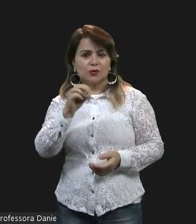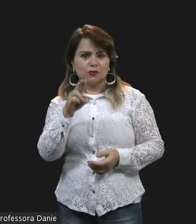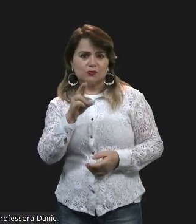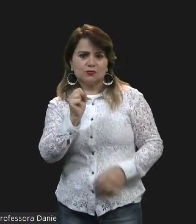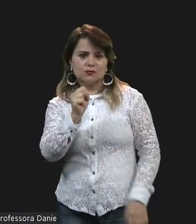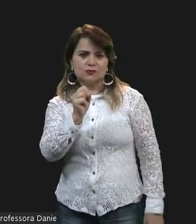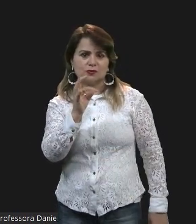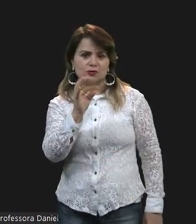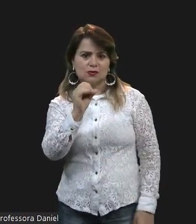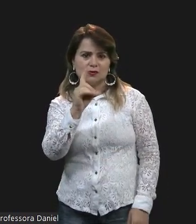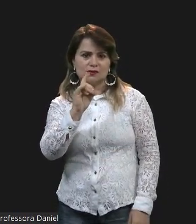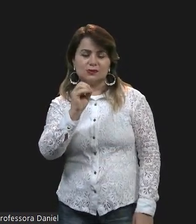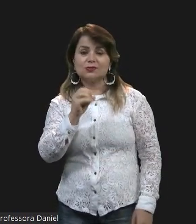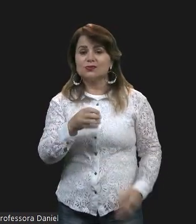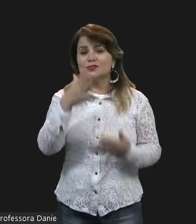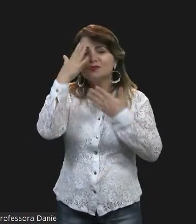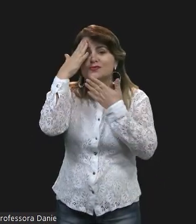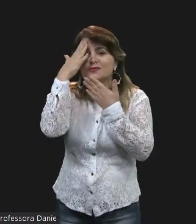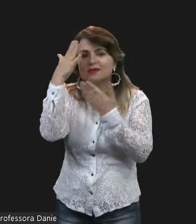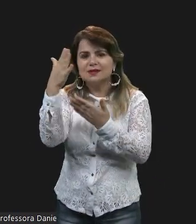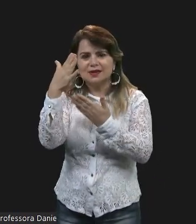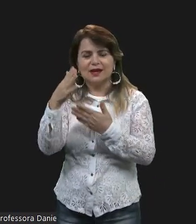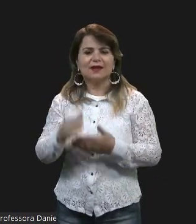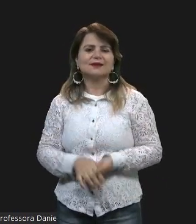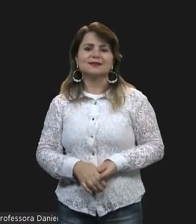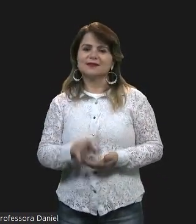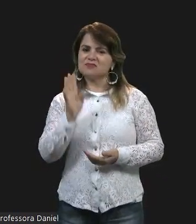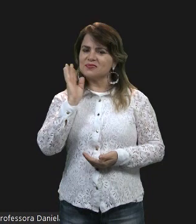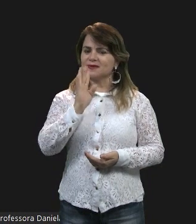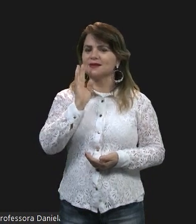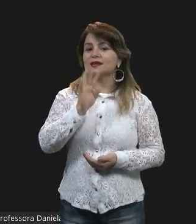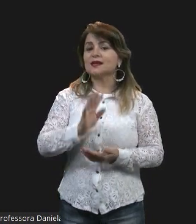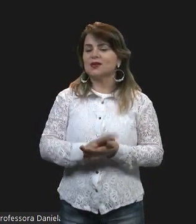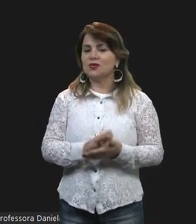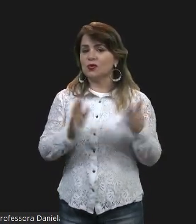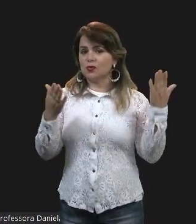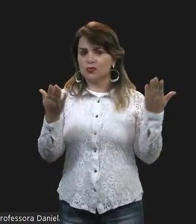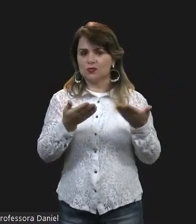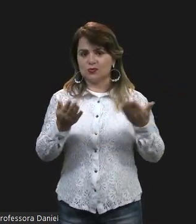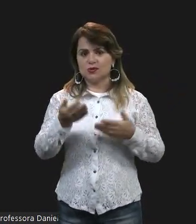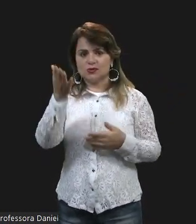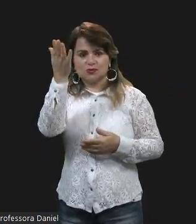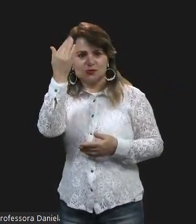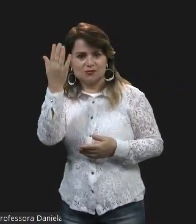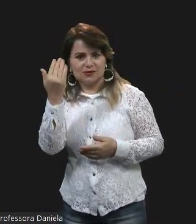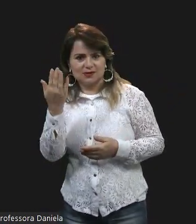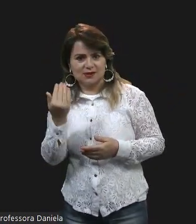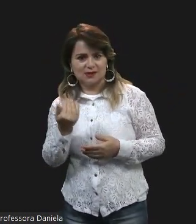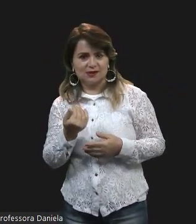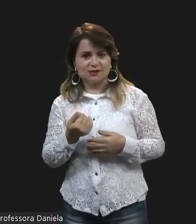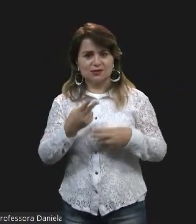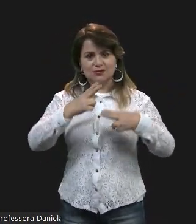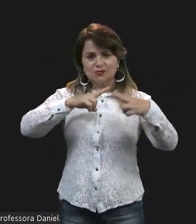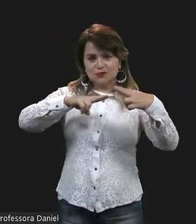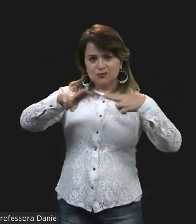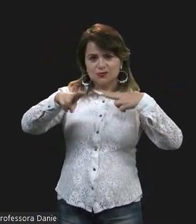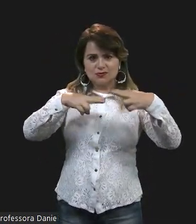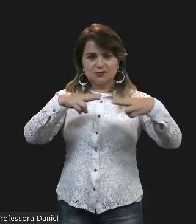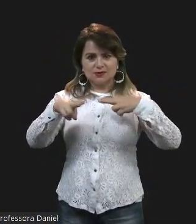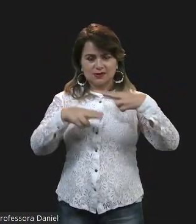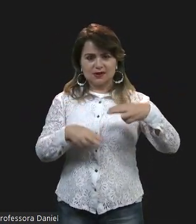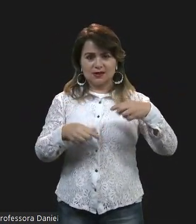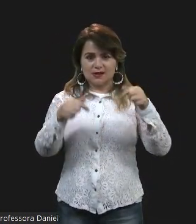cara, muito obrigada. E a minha homenagem hoje vai para uma música que eu vou colocar aqui no